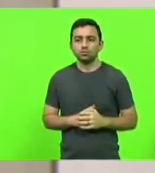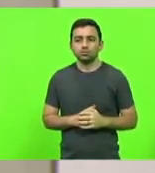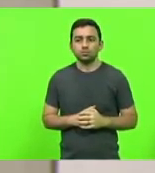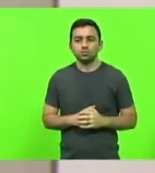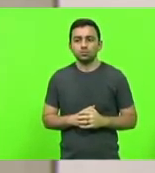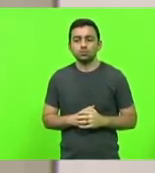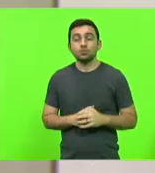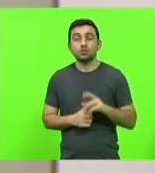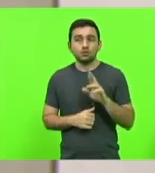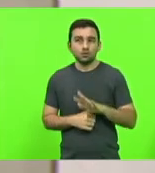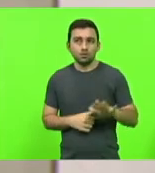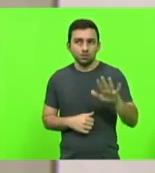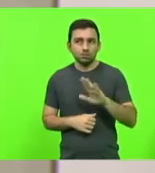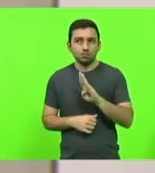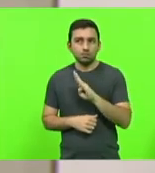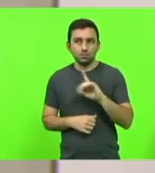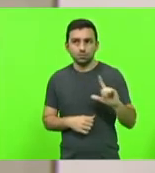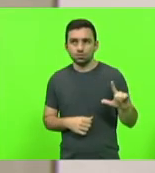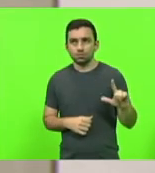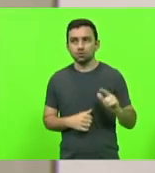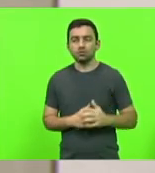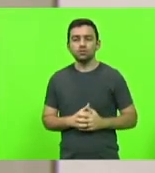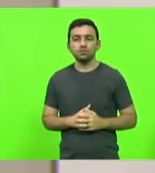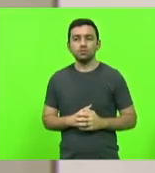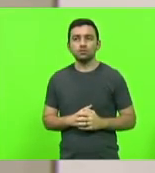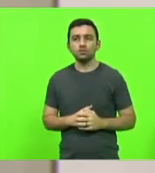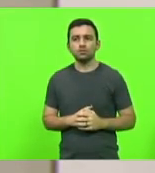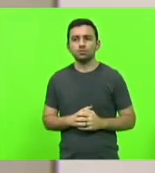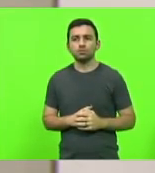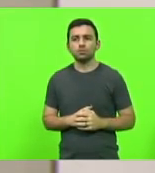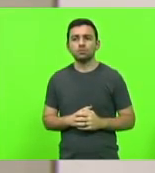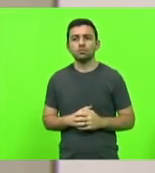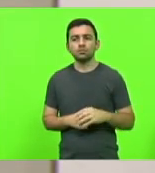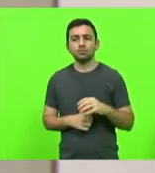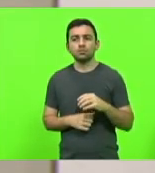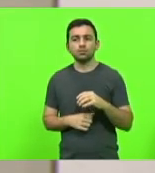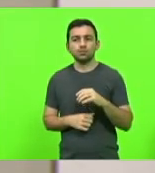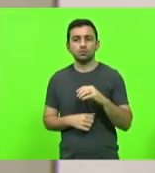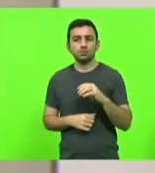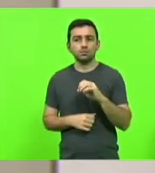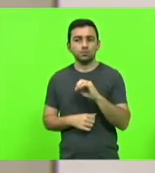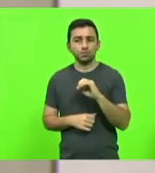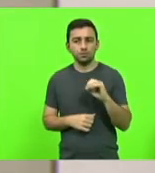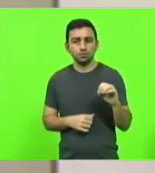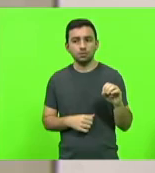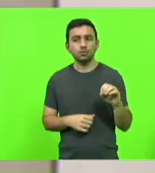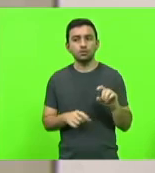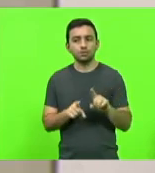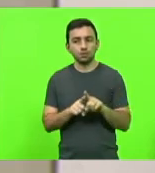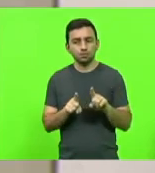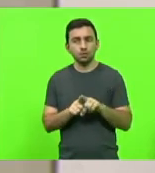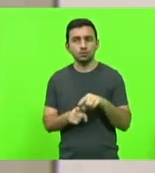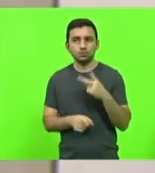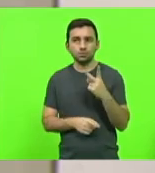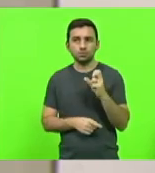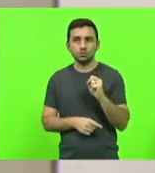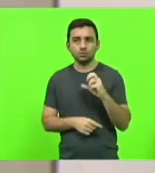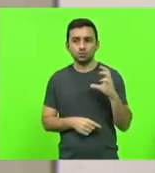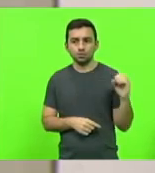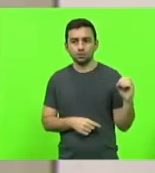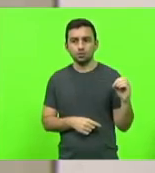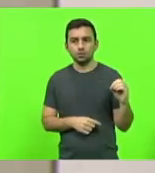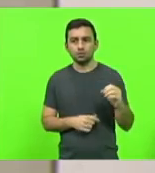na região de Blumenau, com a 470, no extremo oeste, e também teremos a 280. Então, cabe